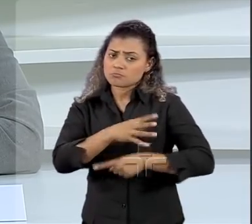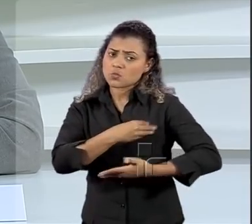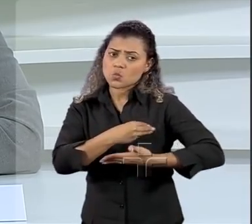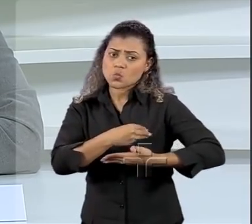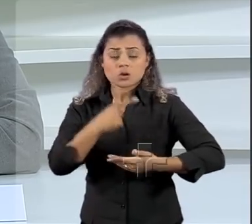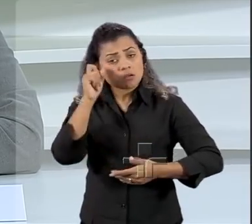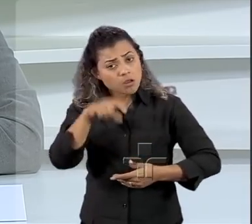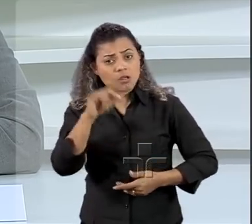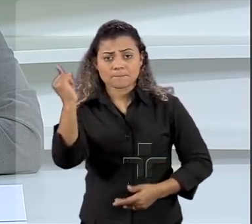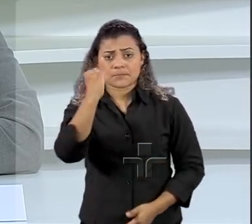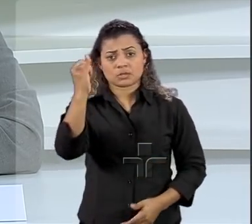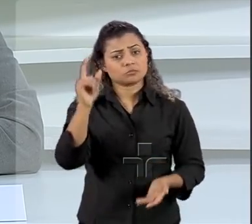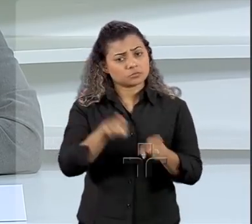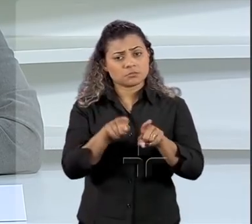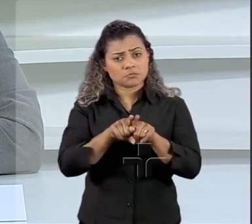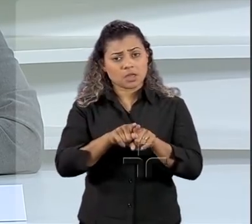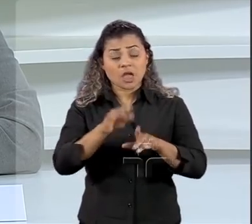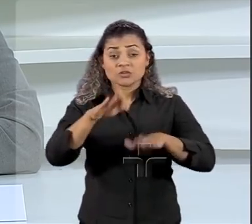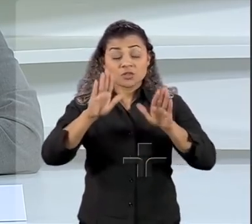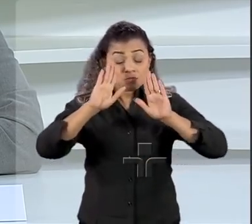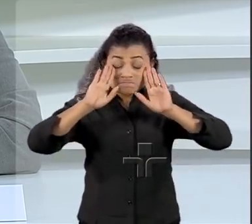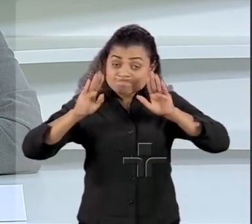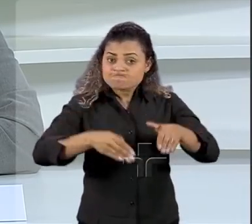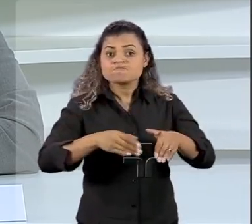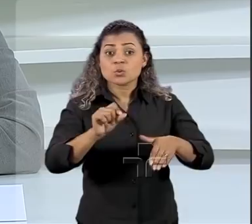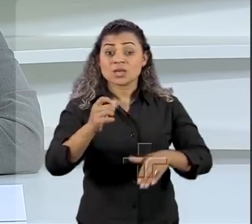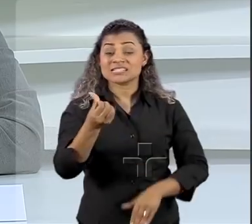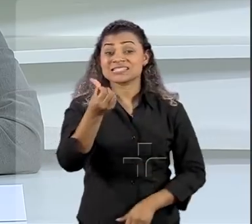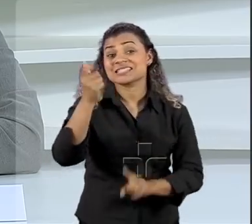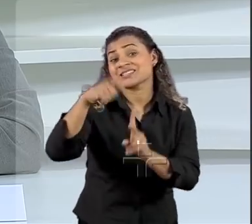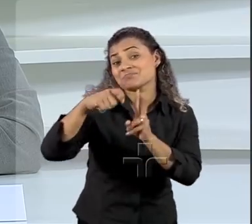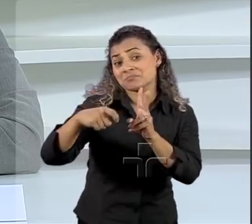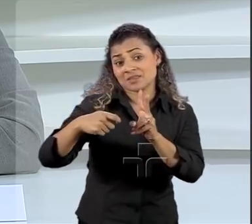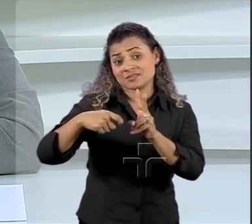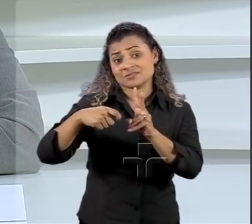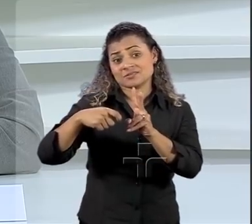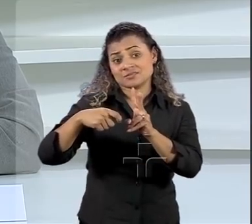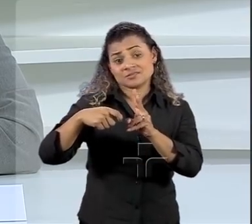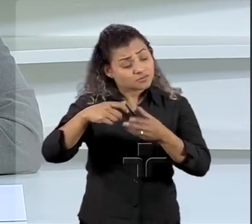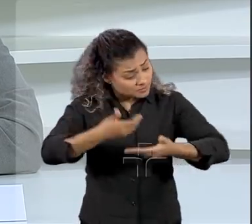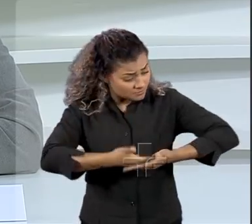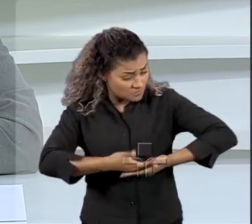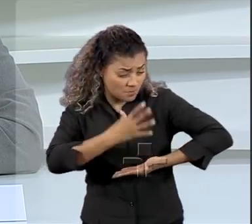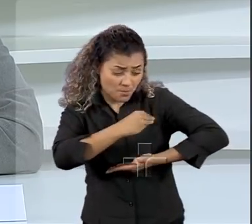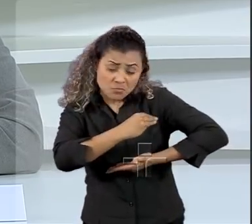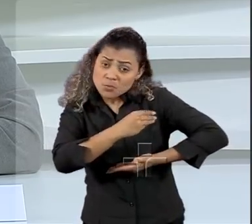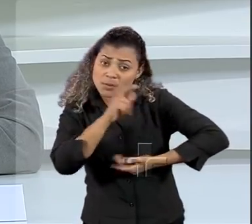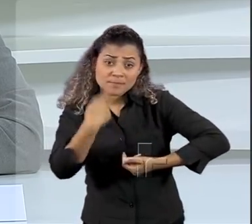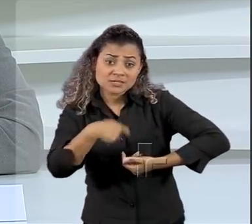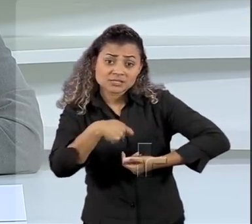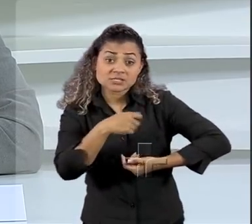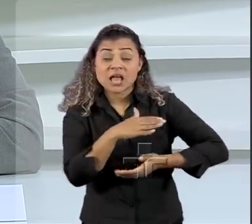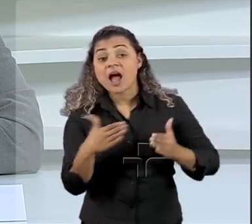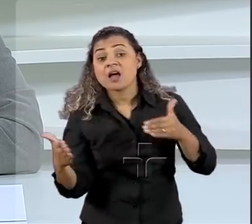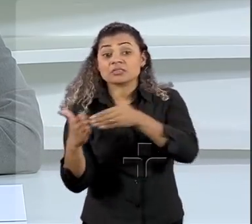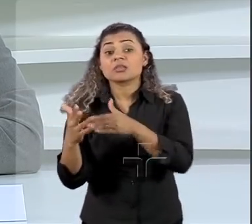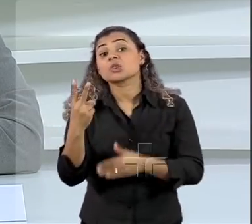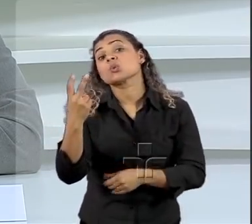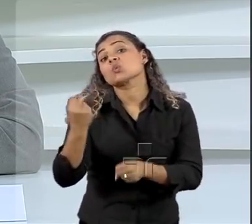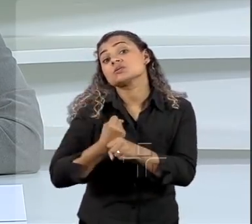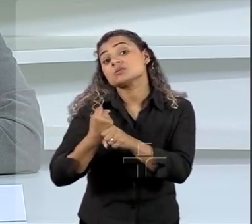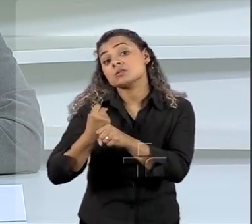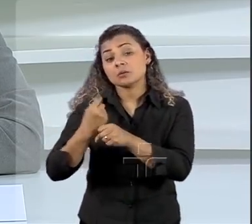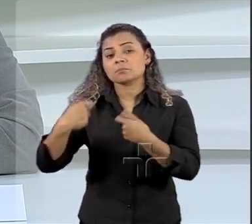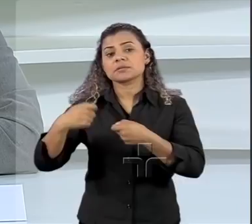aleitamento materno que deveria ser exclusivo até 6 meses de idade e deveria perdurar até 2 anos, né?